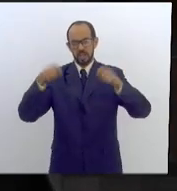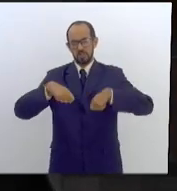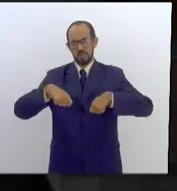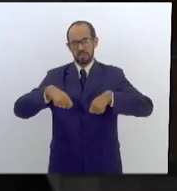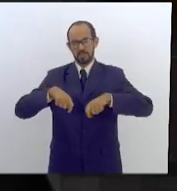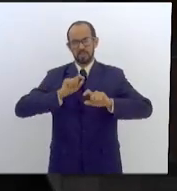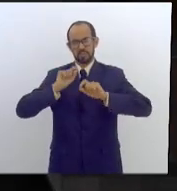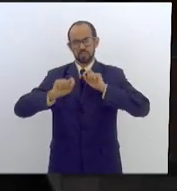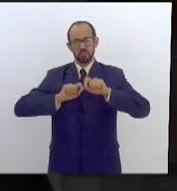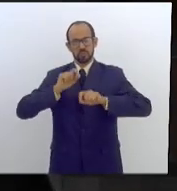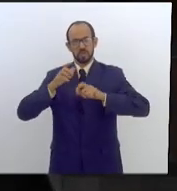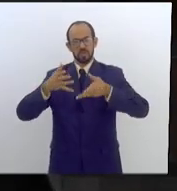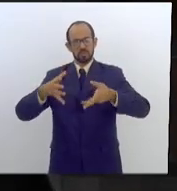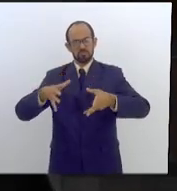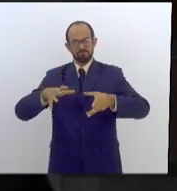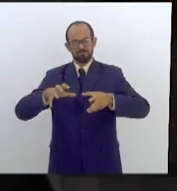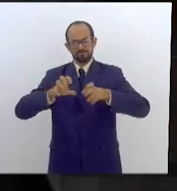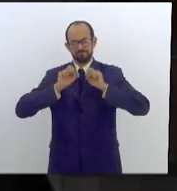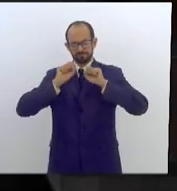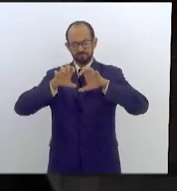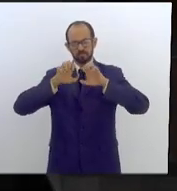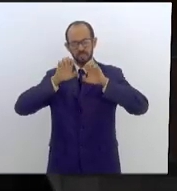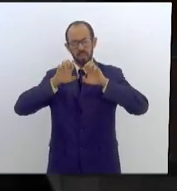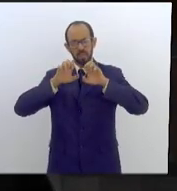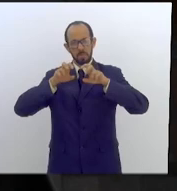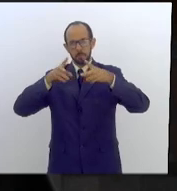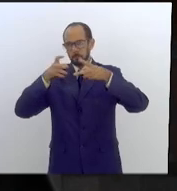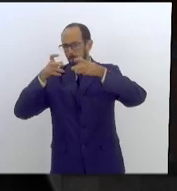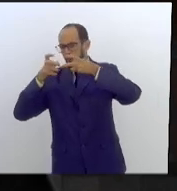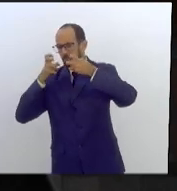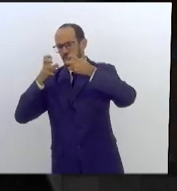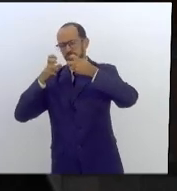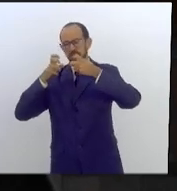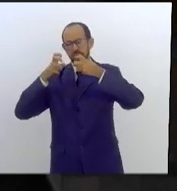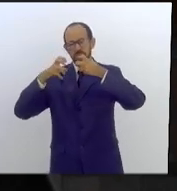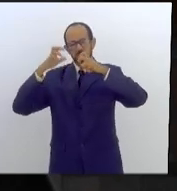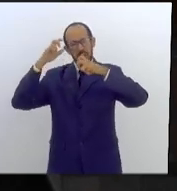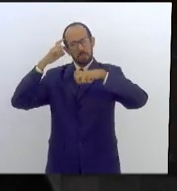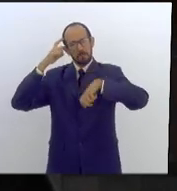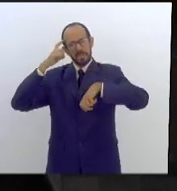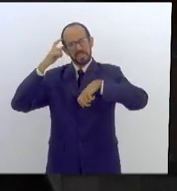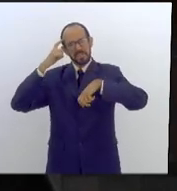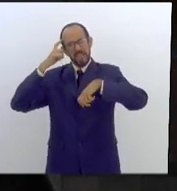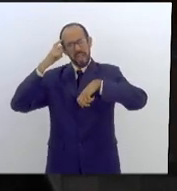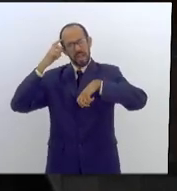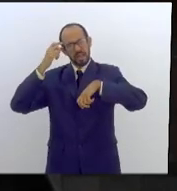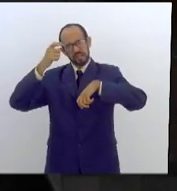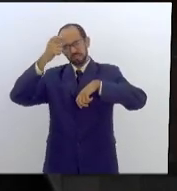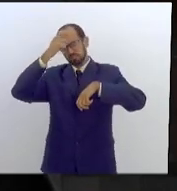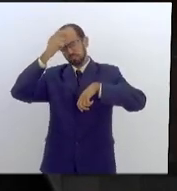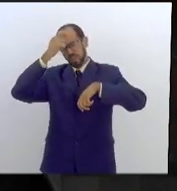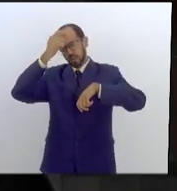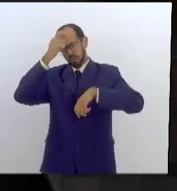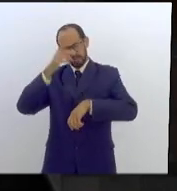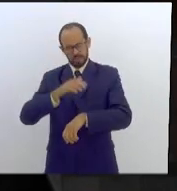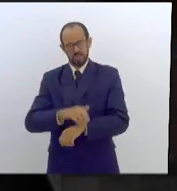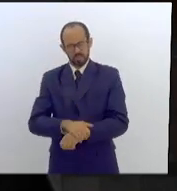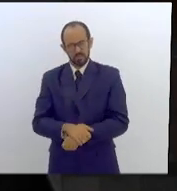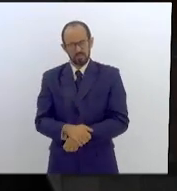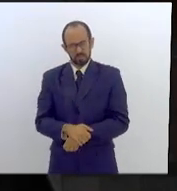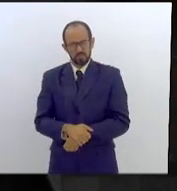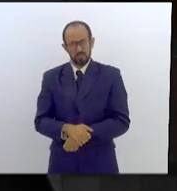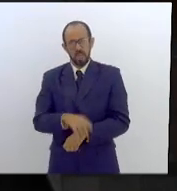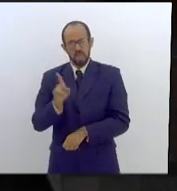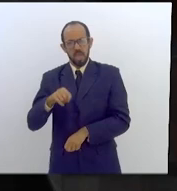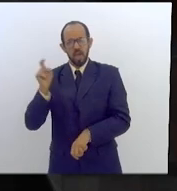de absorver a nossa com capacidade de pensar de raciocinar e é